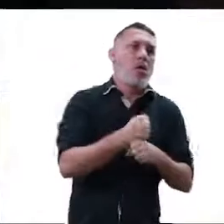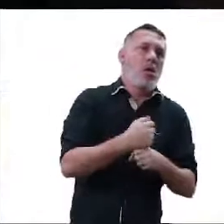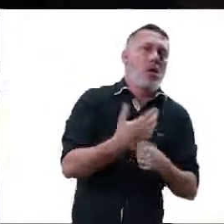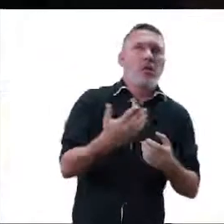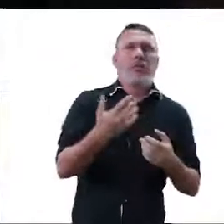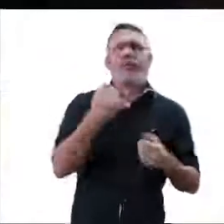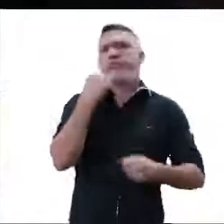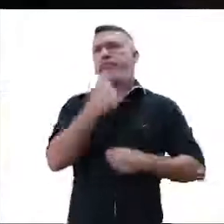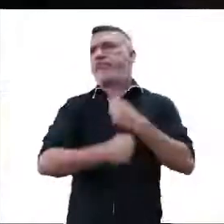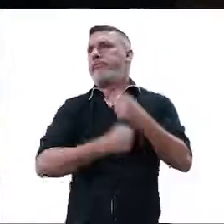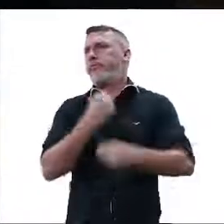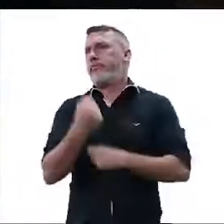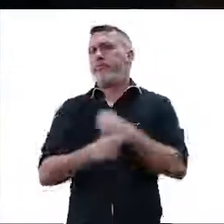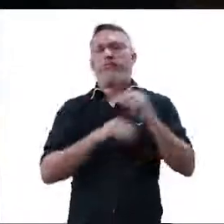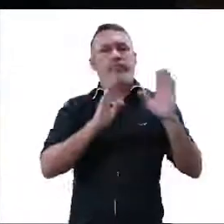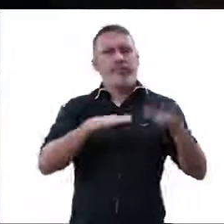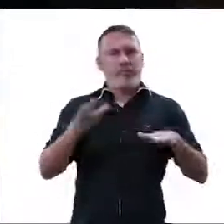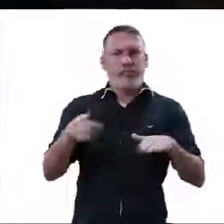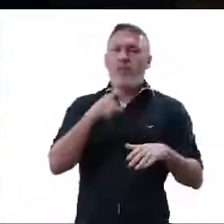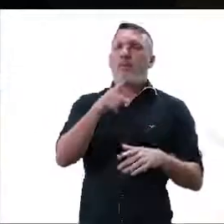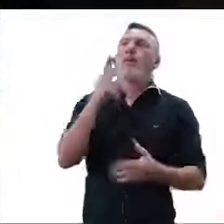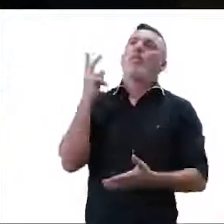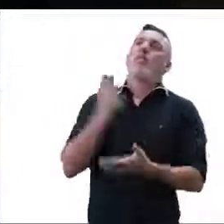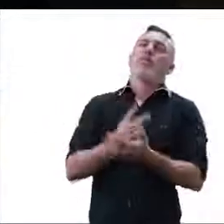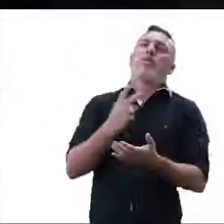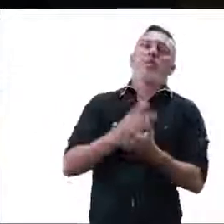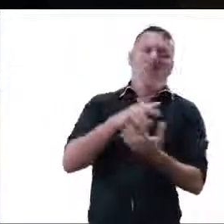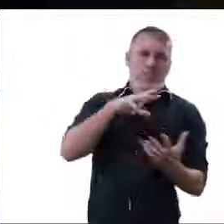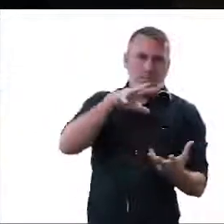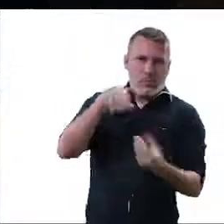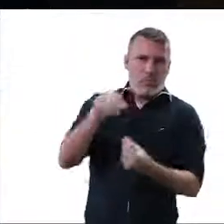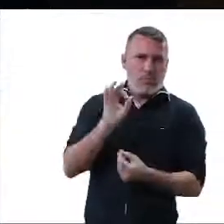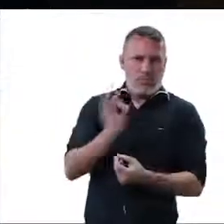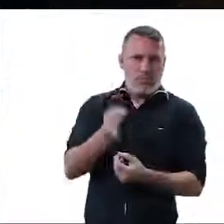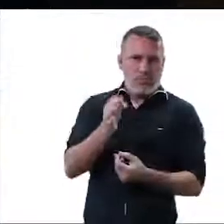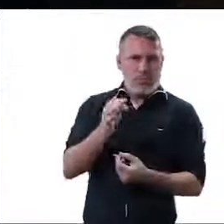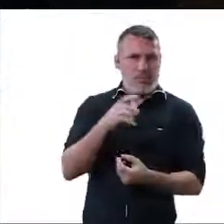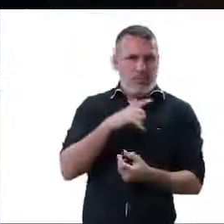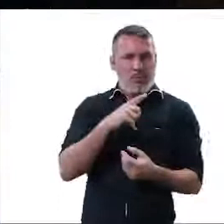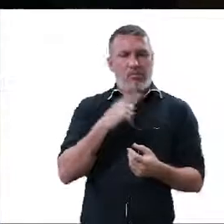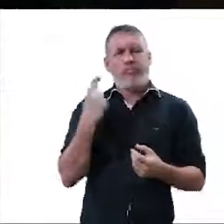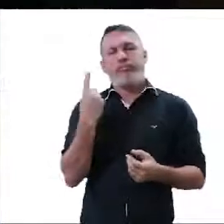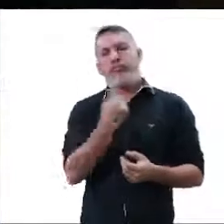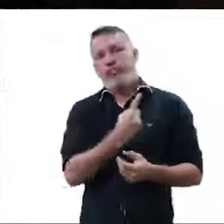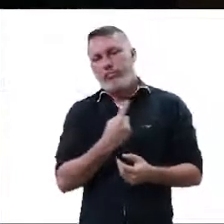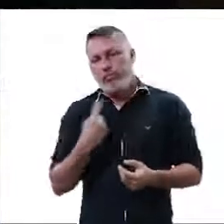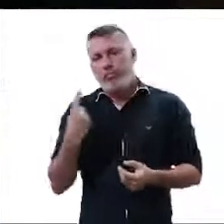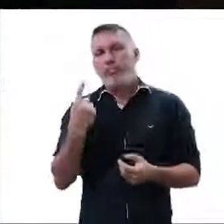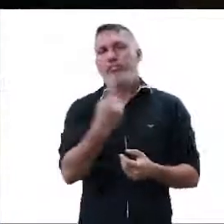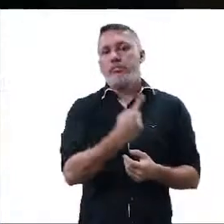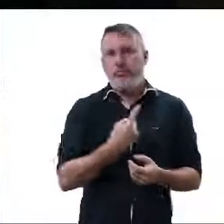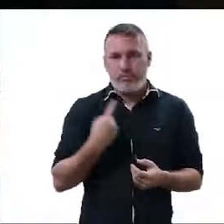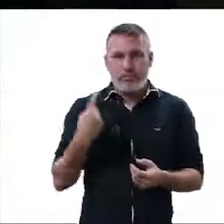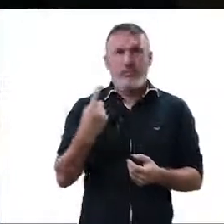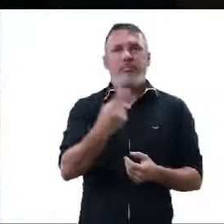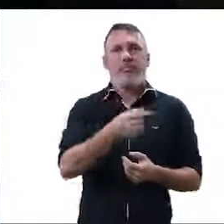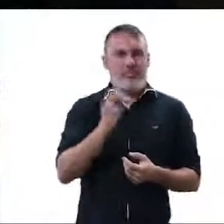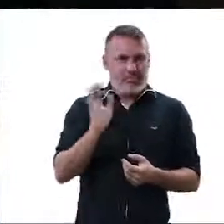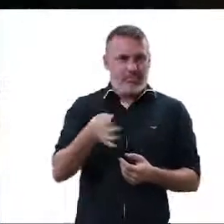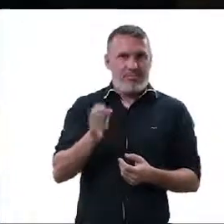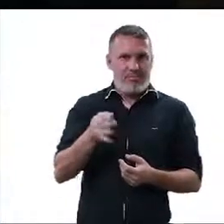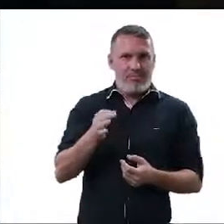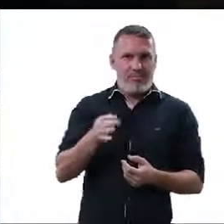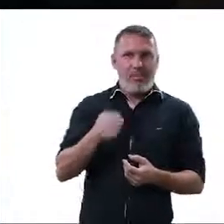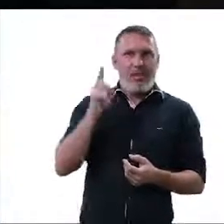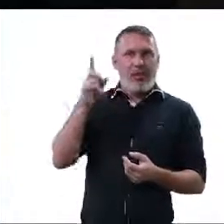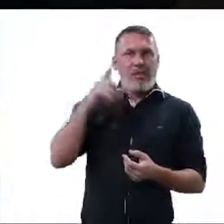os séculos, os milênios passam e os planetas estão fazendo a mesma coisa, cumprindo, né? Mas você está tendo...